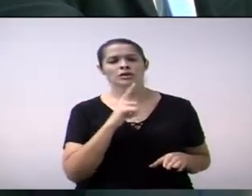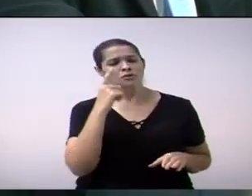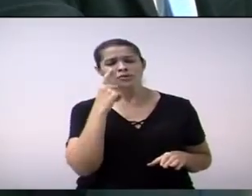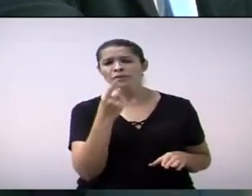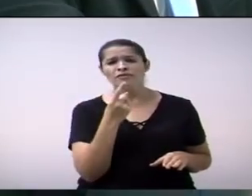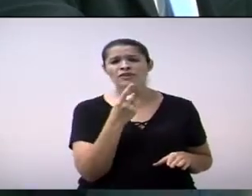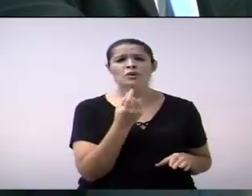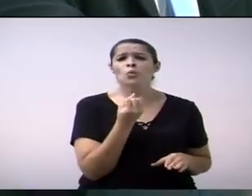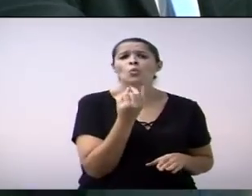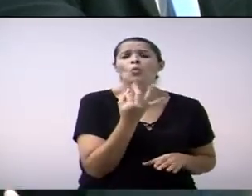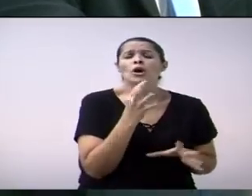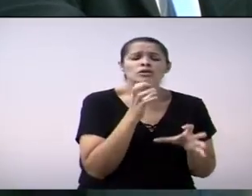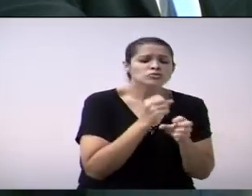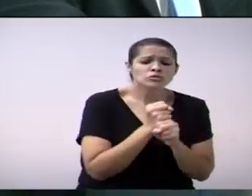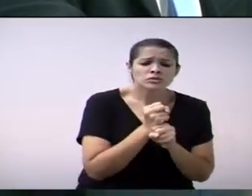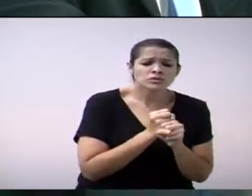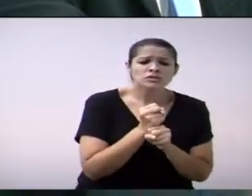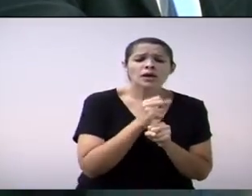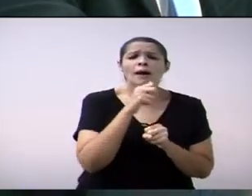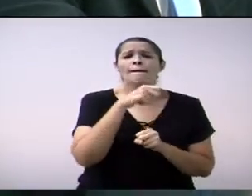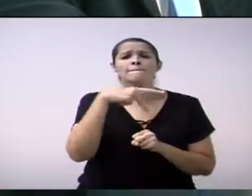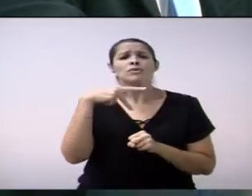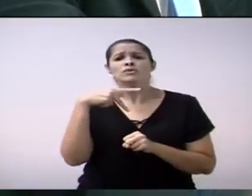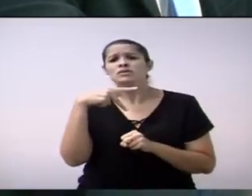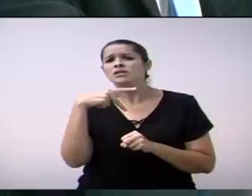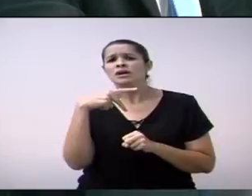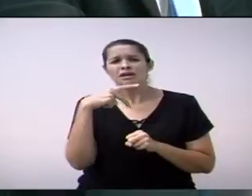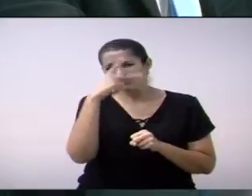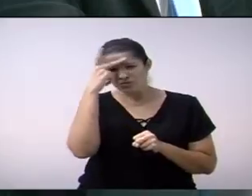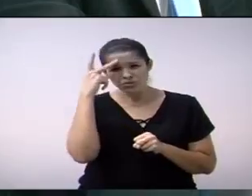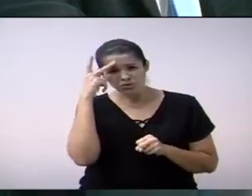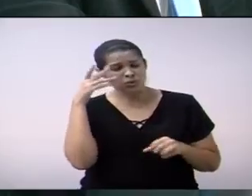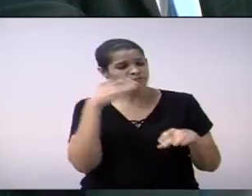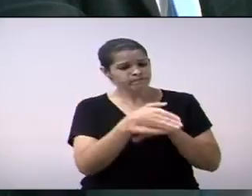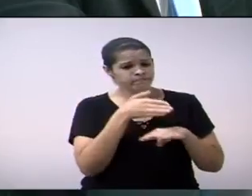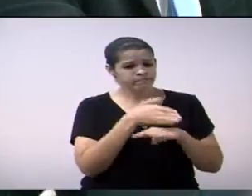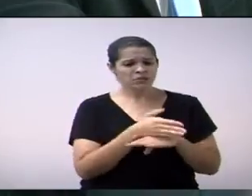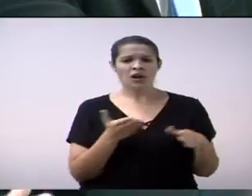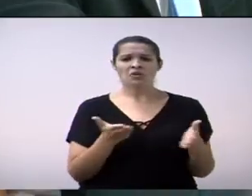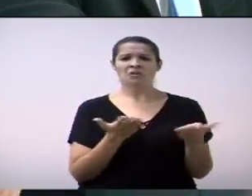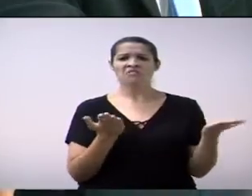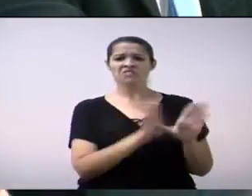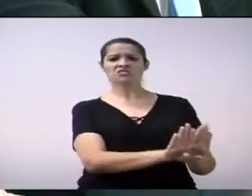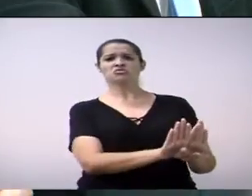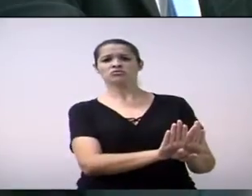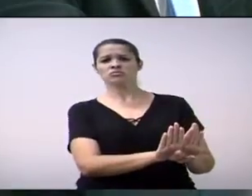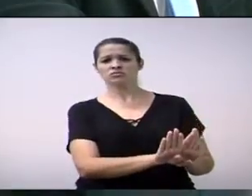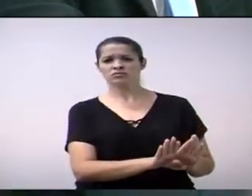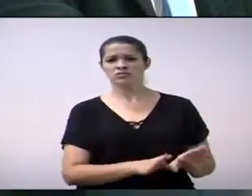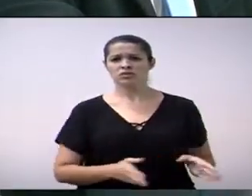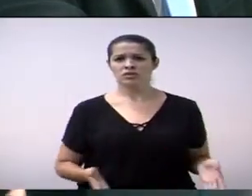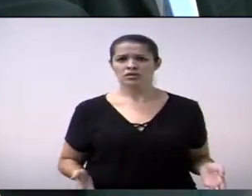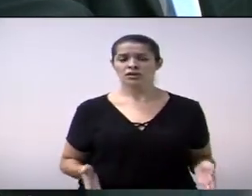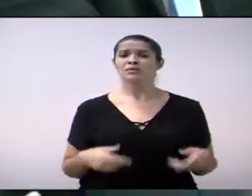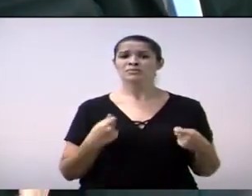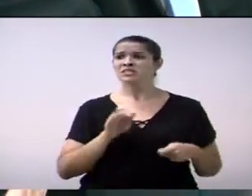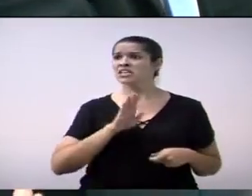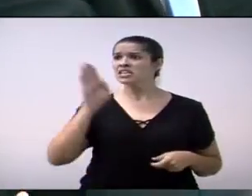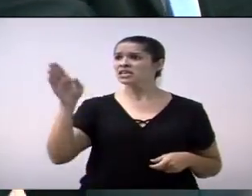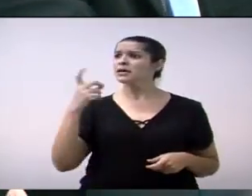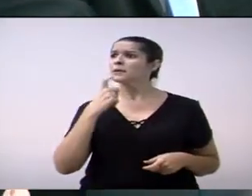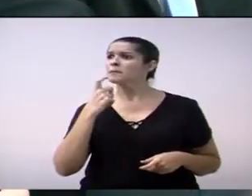enfim. Me parece que nem o postinho nós temos mais. Então, a nossa população tem que se deslocar ou para Campinas